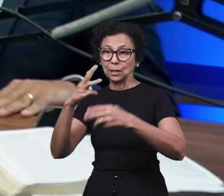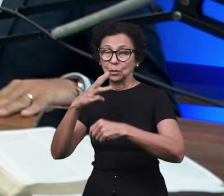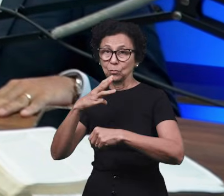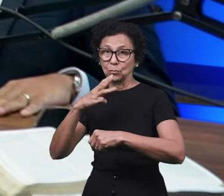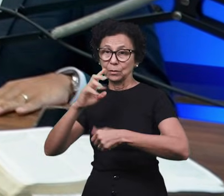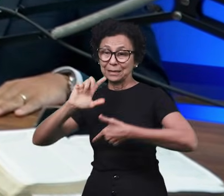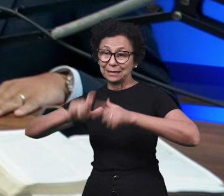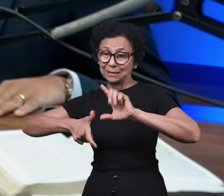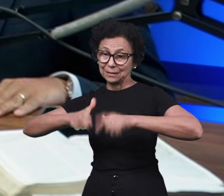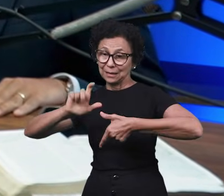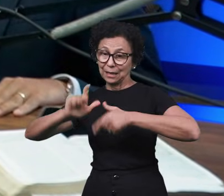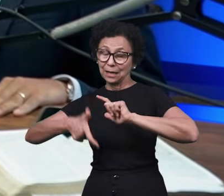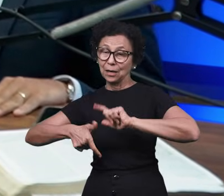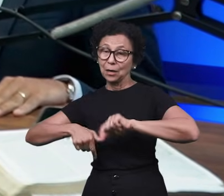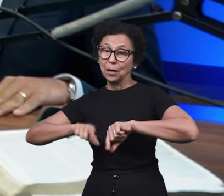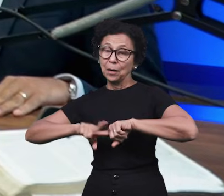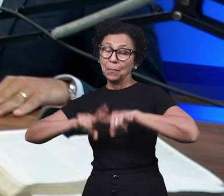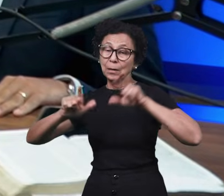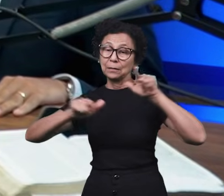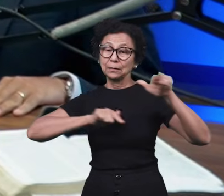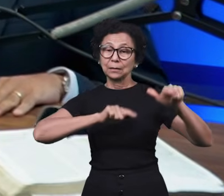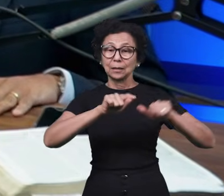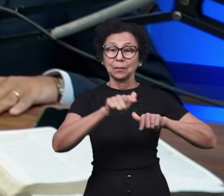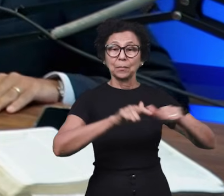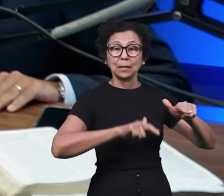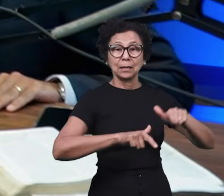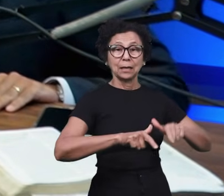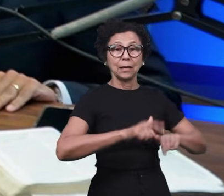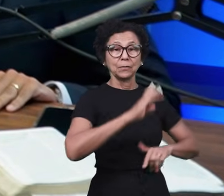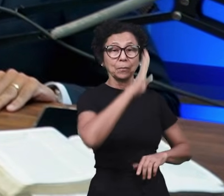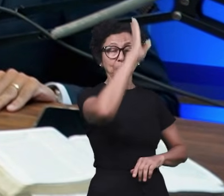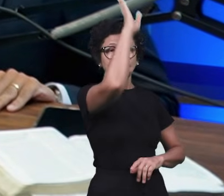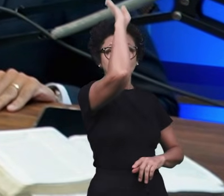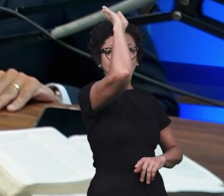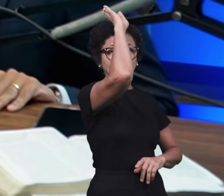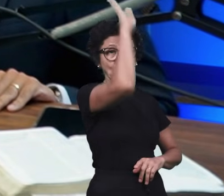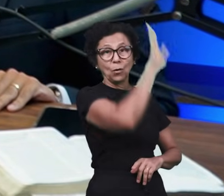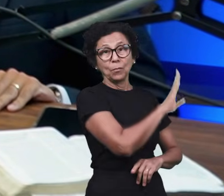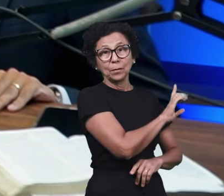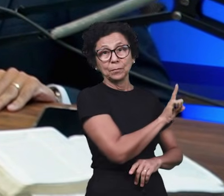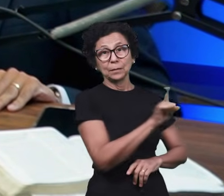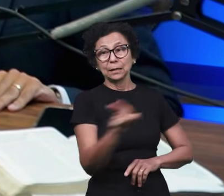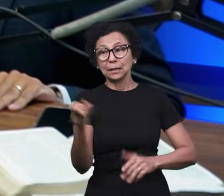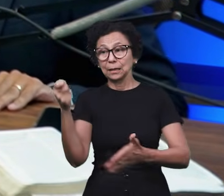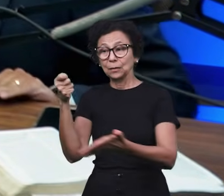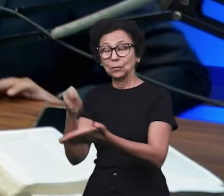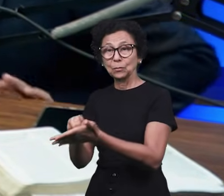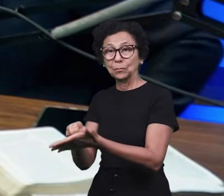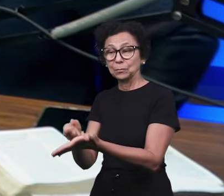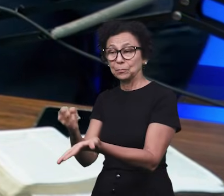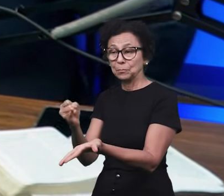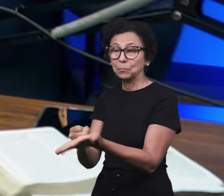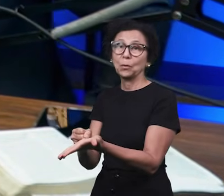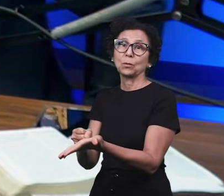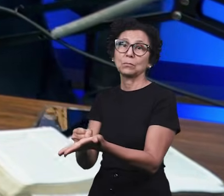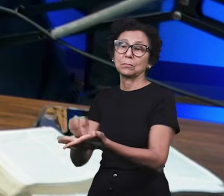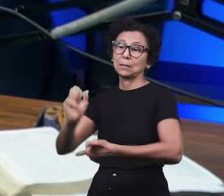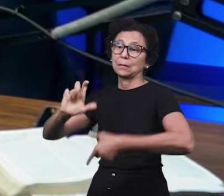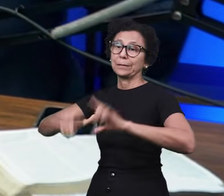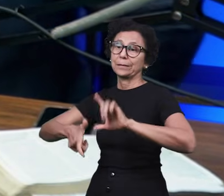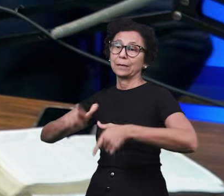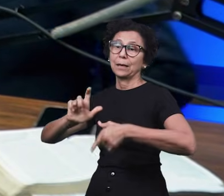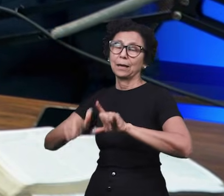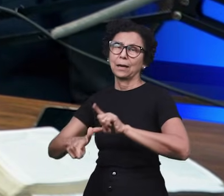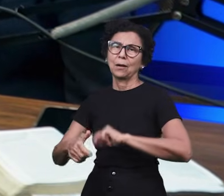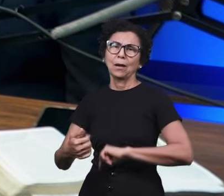trabalhavam ao serviço romano para cobrar os impostos do povo de Israel. Então, naturalmente, eles